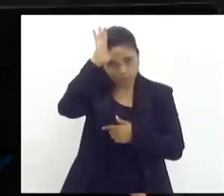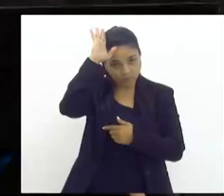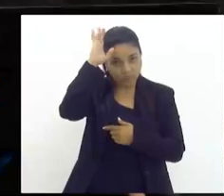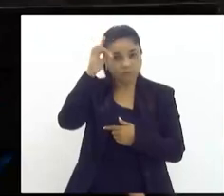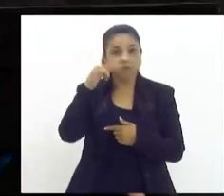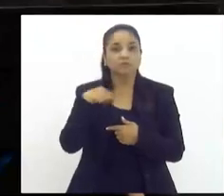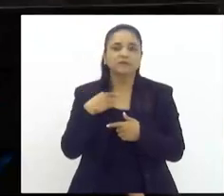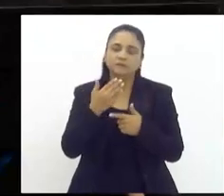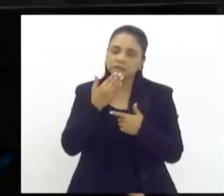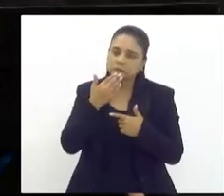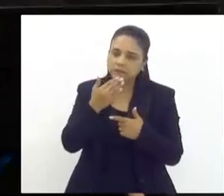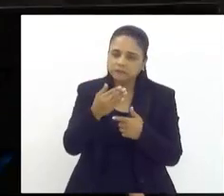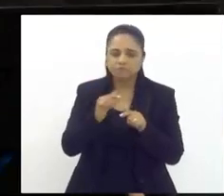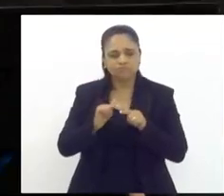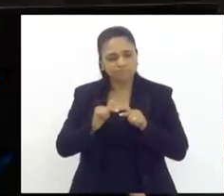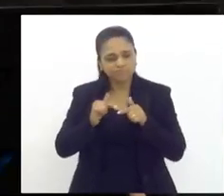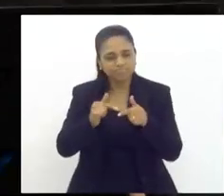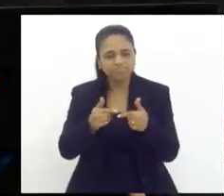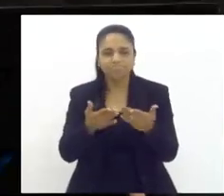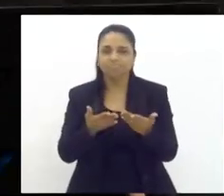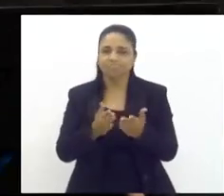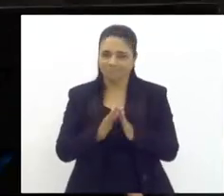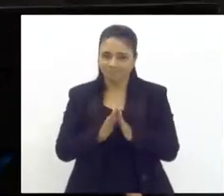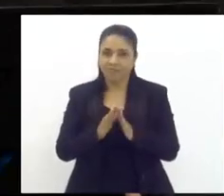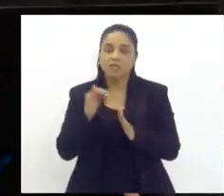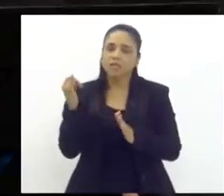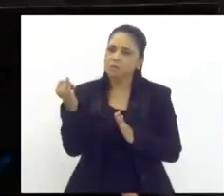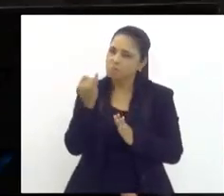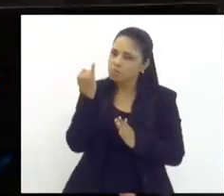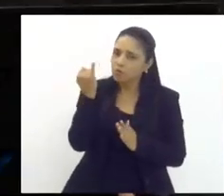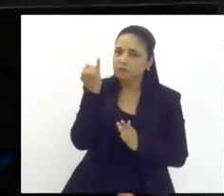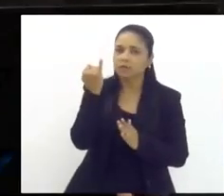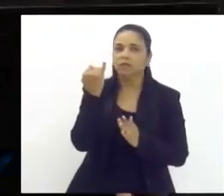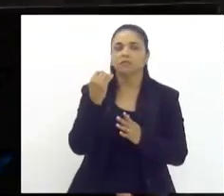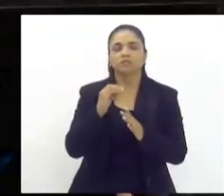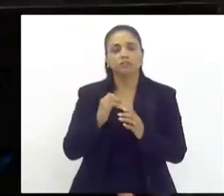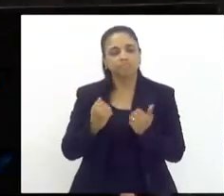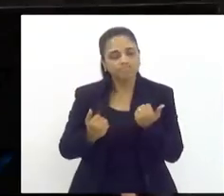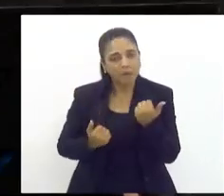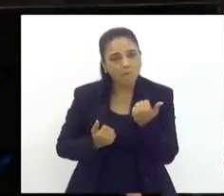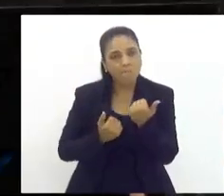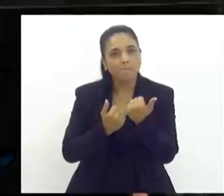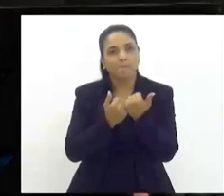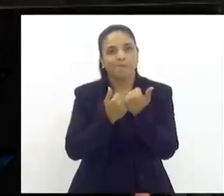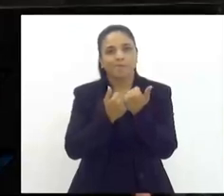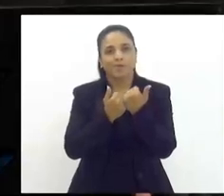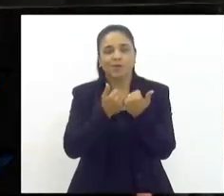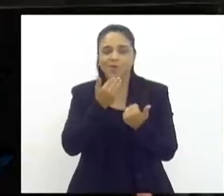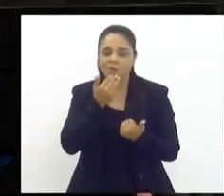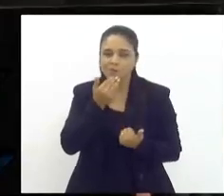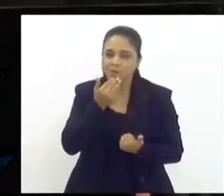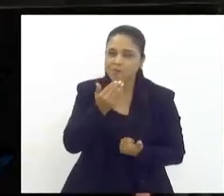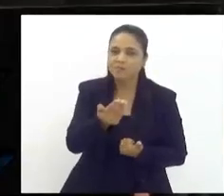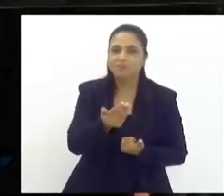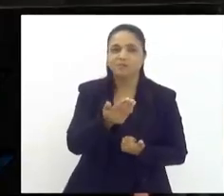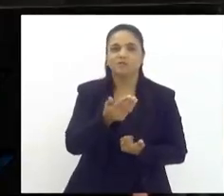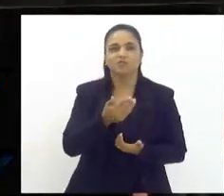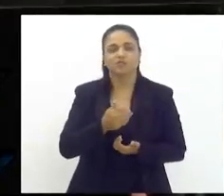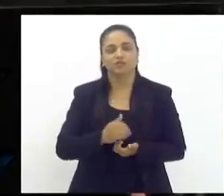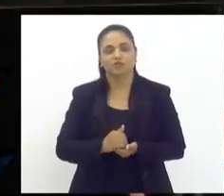foi mas que era importante também fazer esse reforço Da solicitação porque